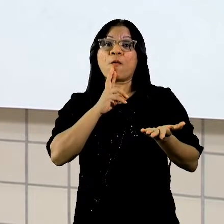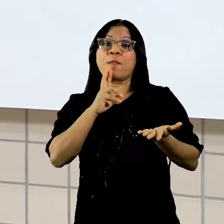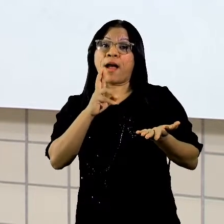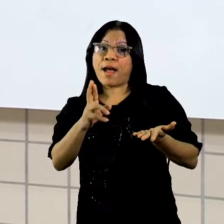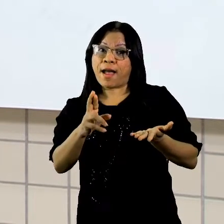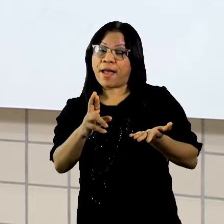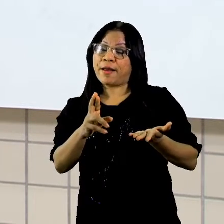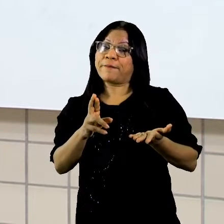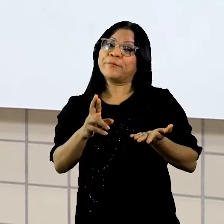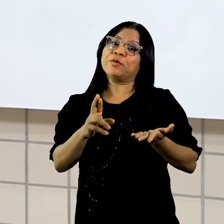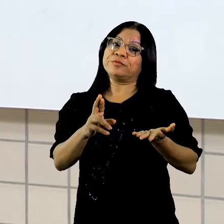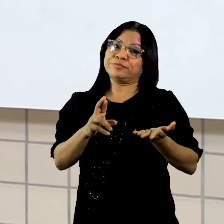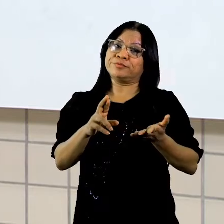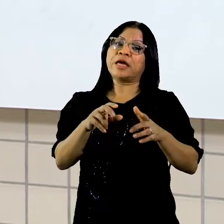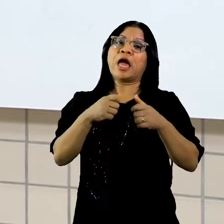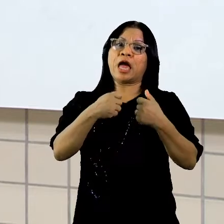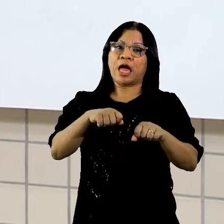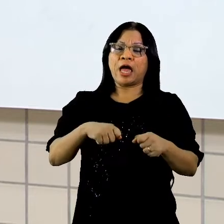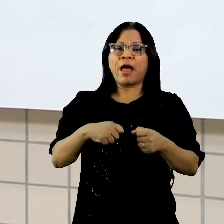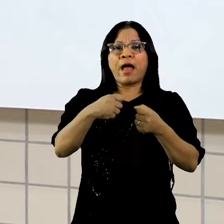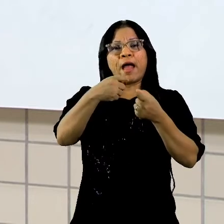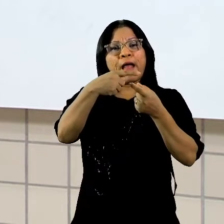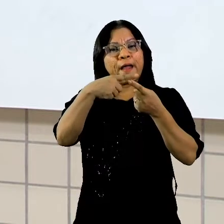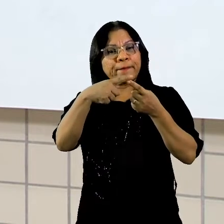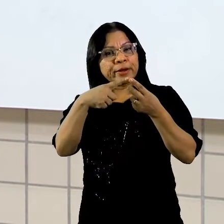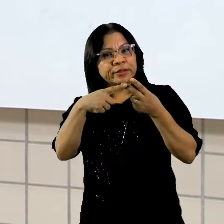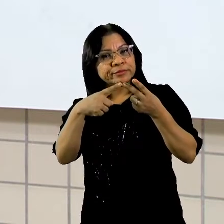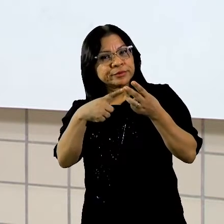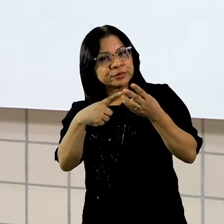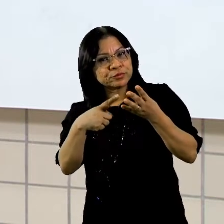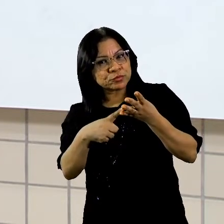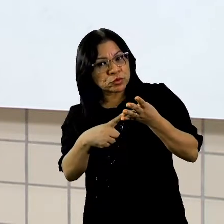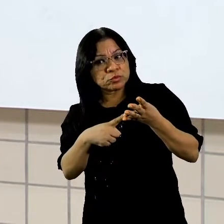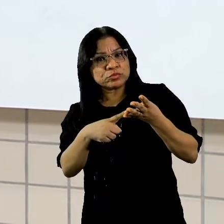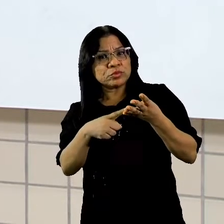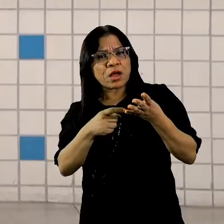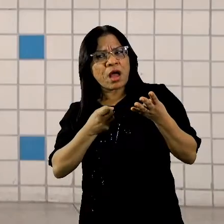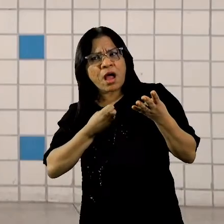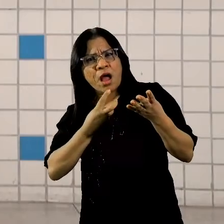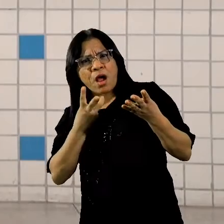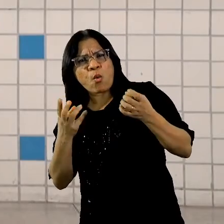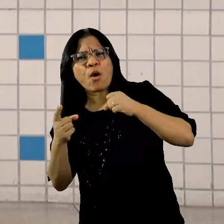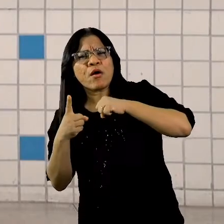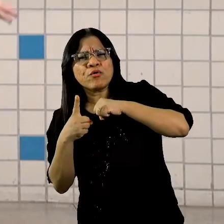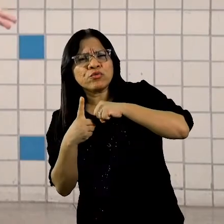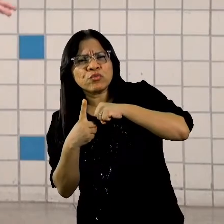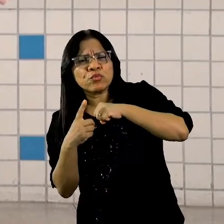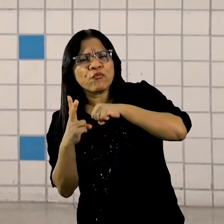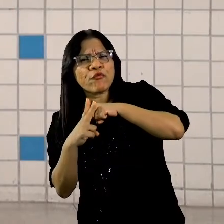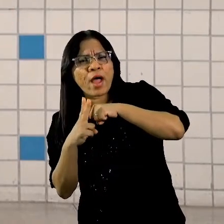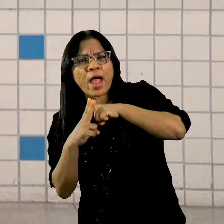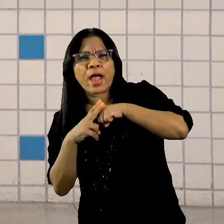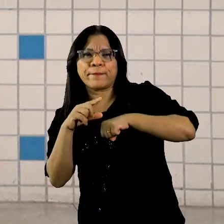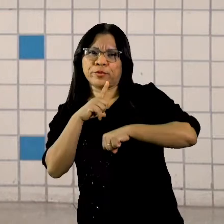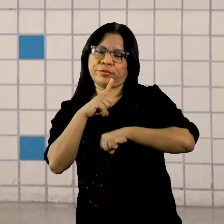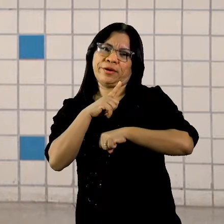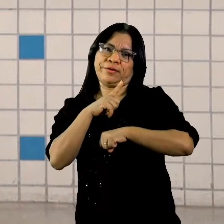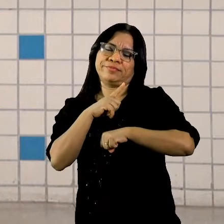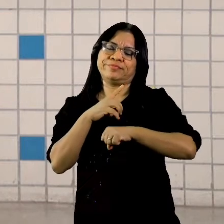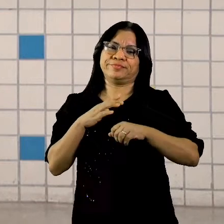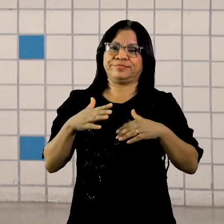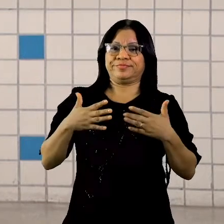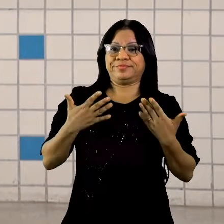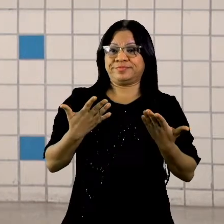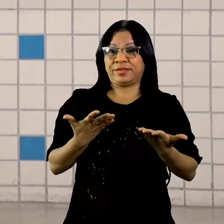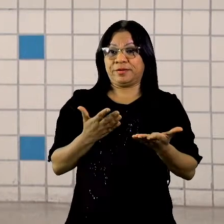questão, é preciso contar o número de verbos que há nesta frase. E a questão número 5, na fala do filho